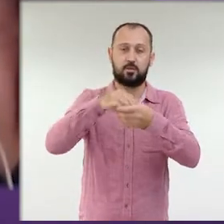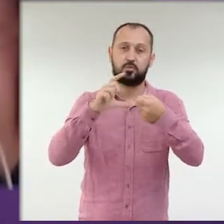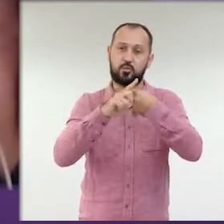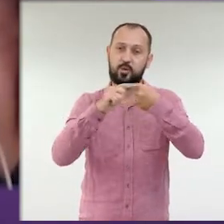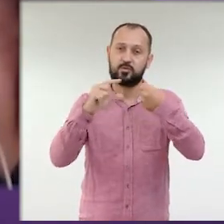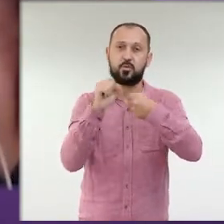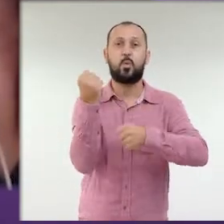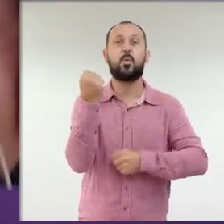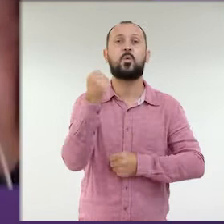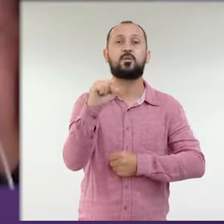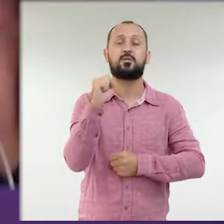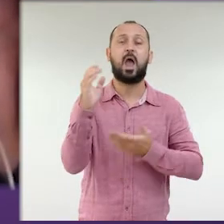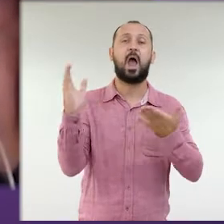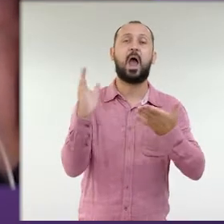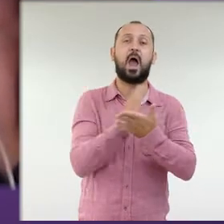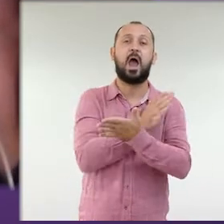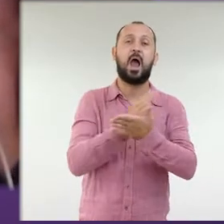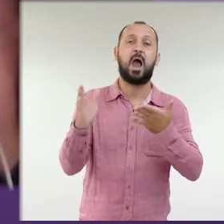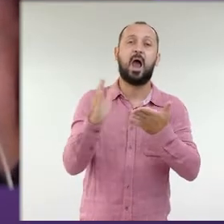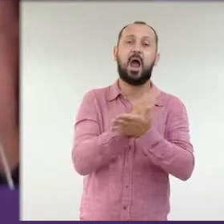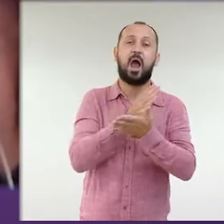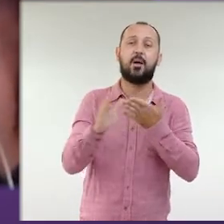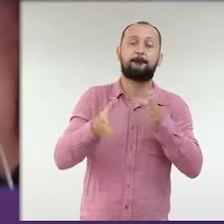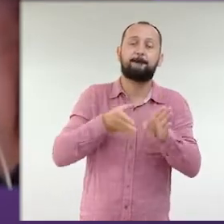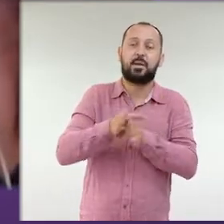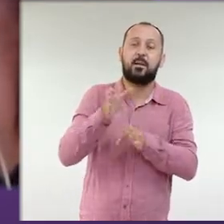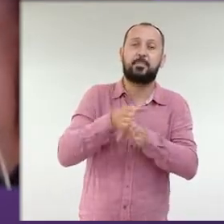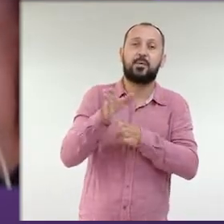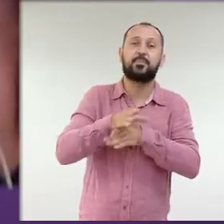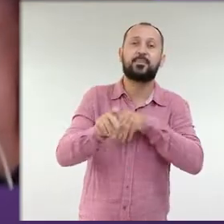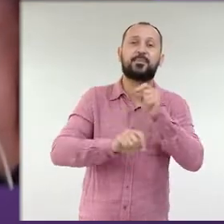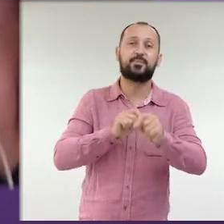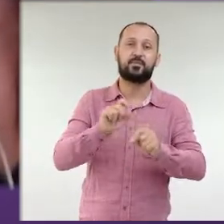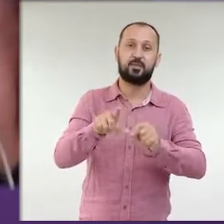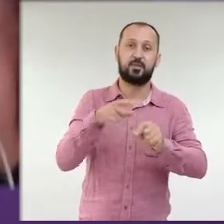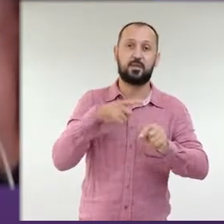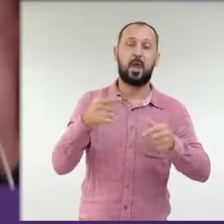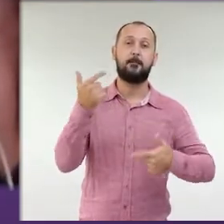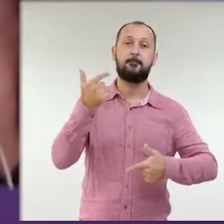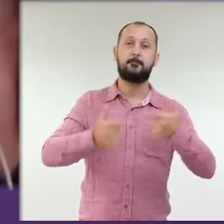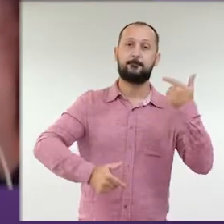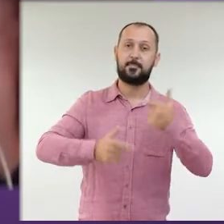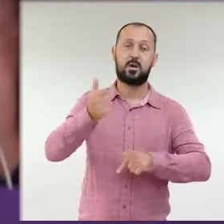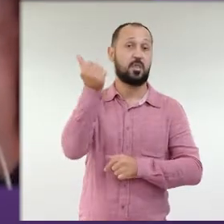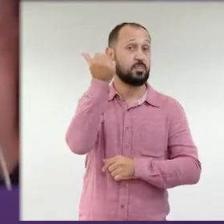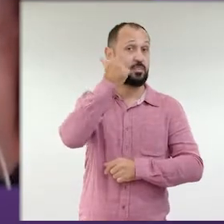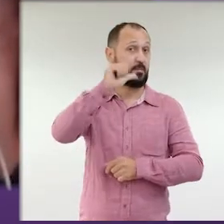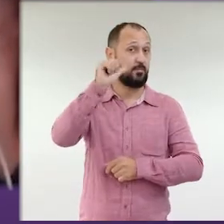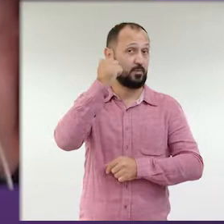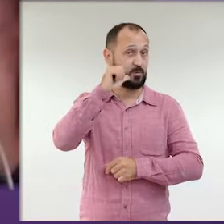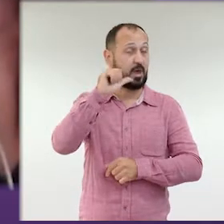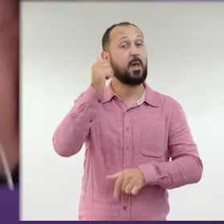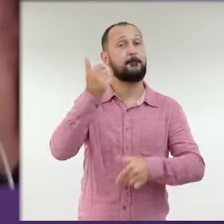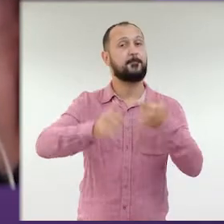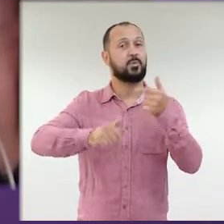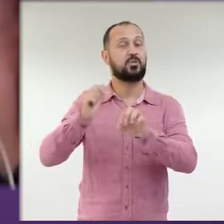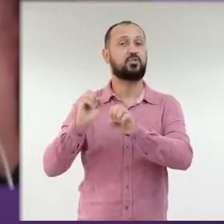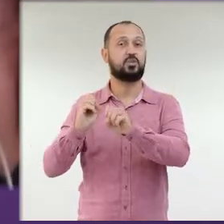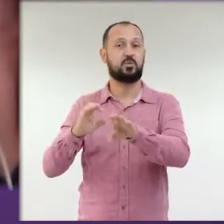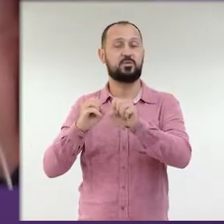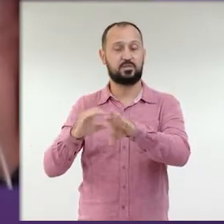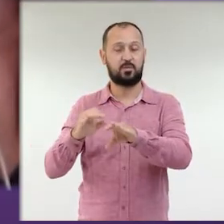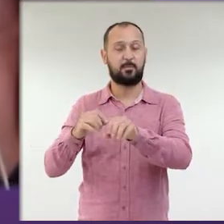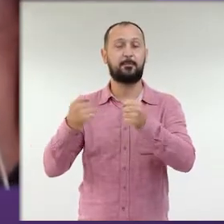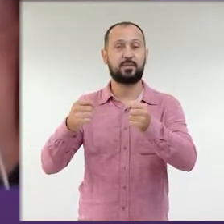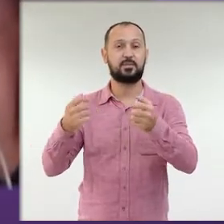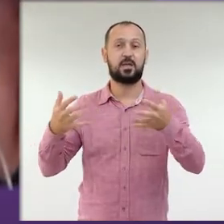artigo 8º algumas indicações de que a política da mulher e a política da educação